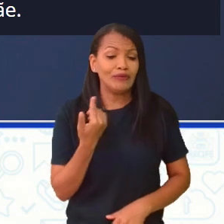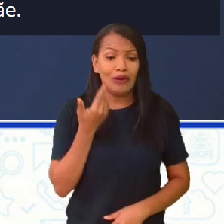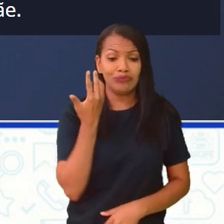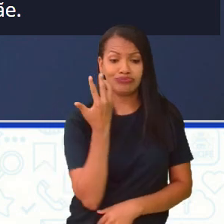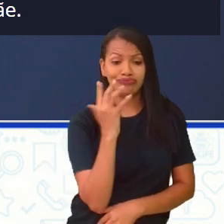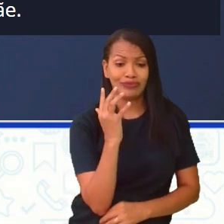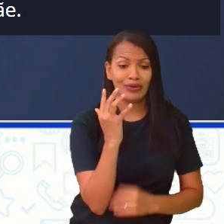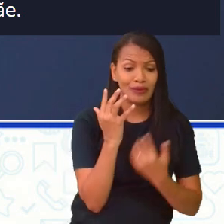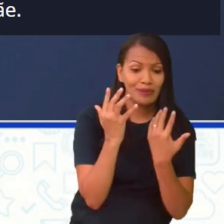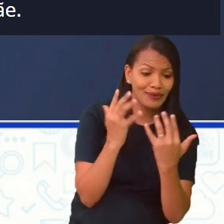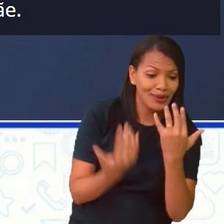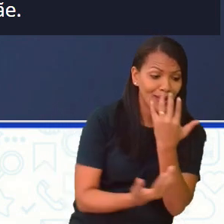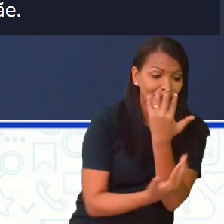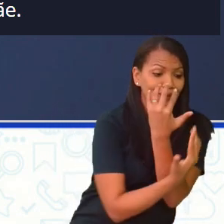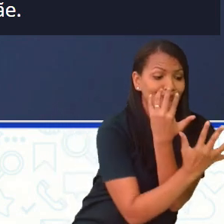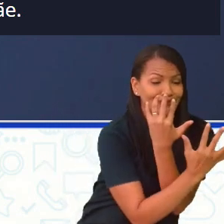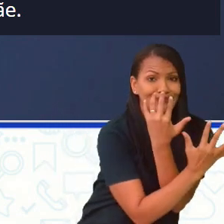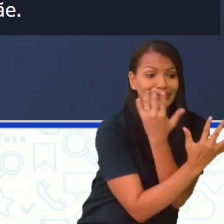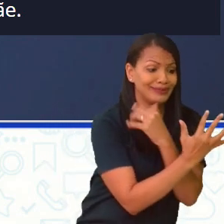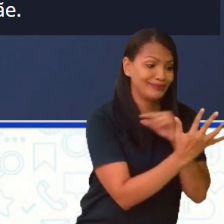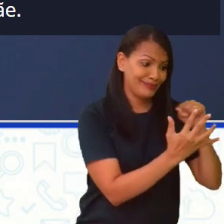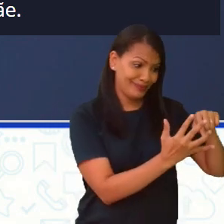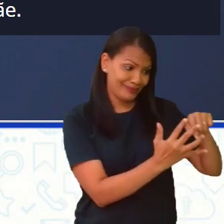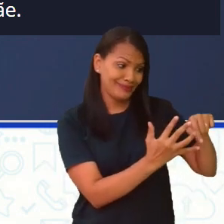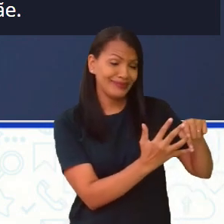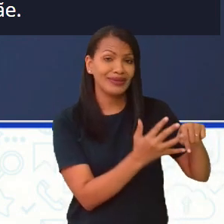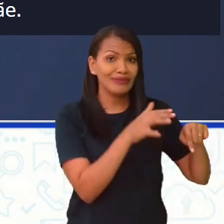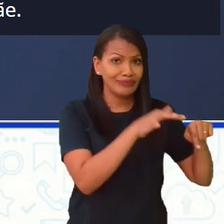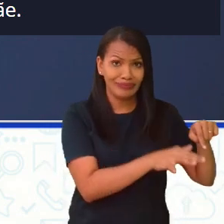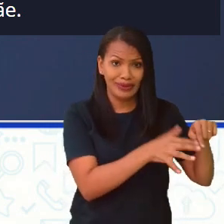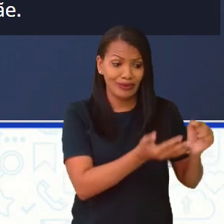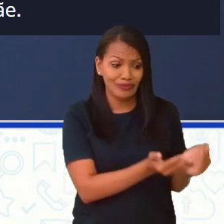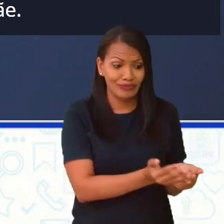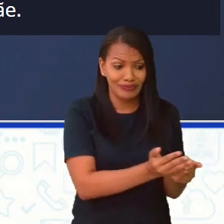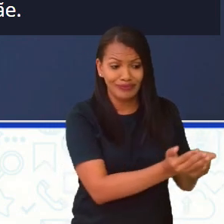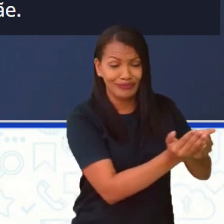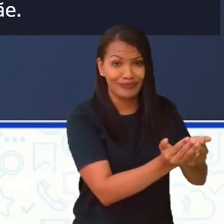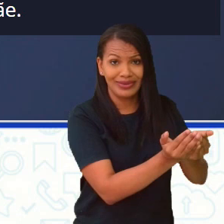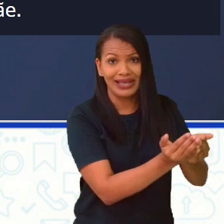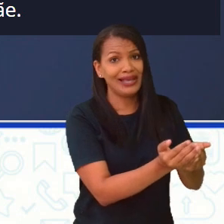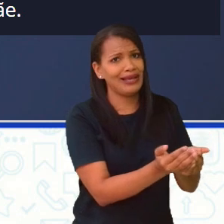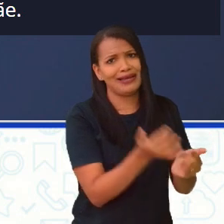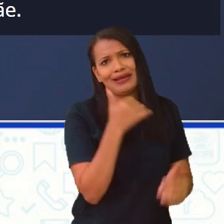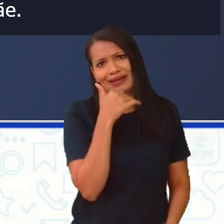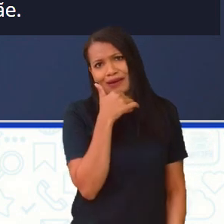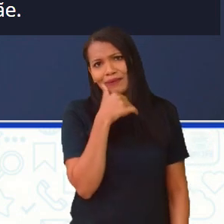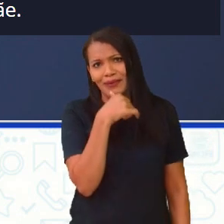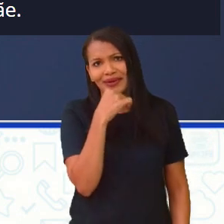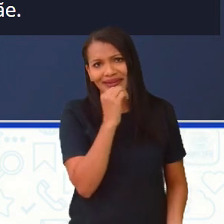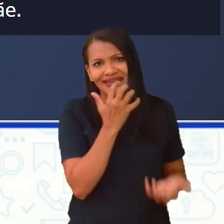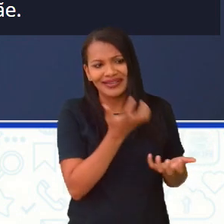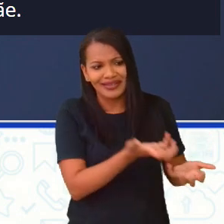das expectativas da mãe, né, que queria que ela fosse um mastro de navio, ela desejava ser